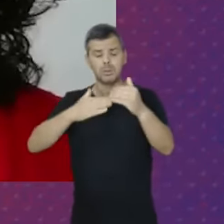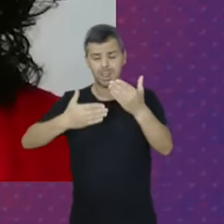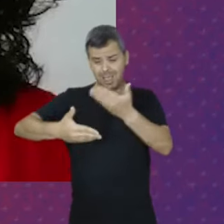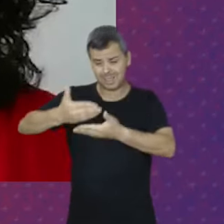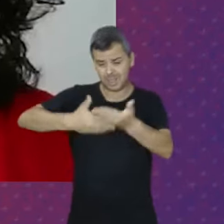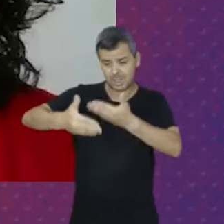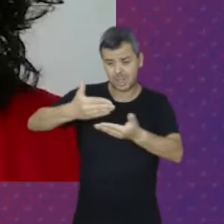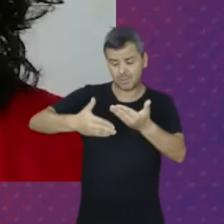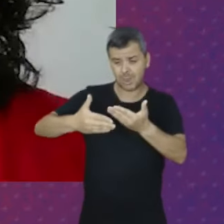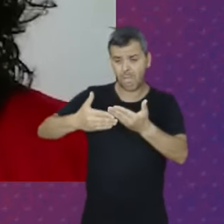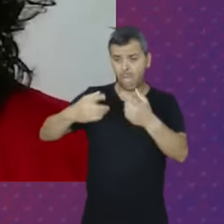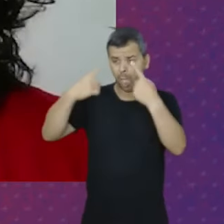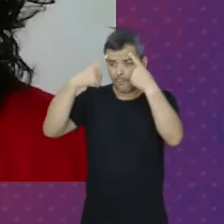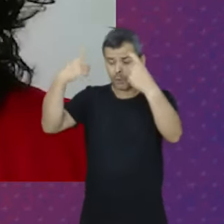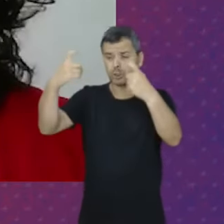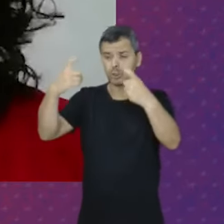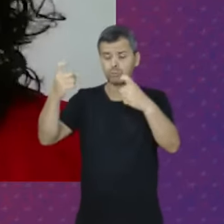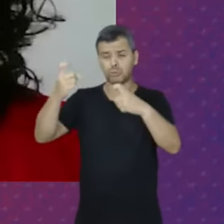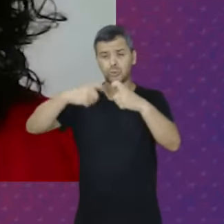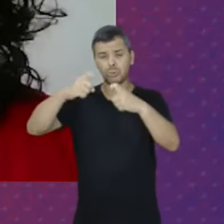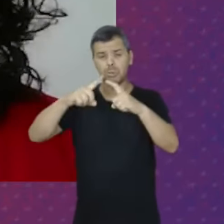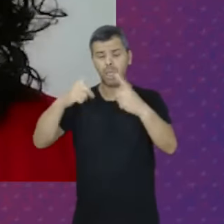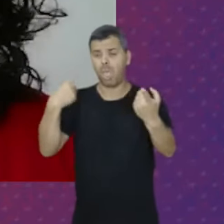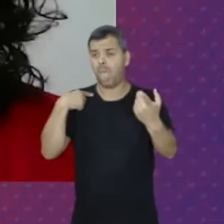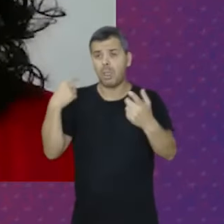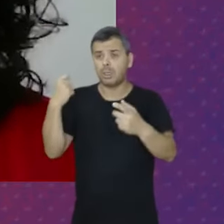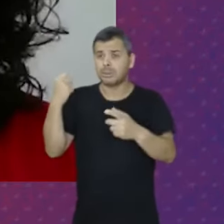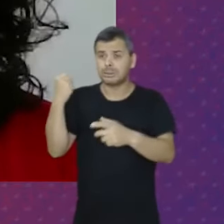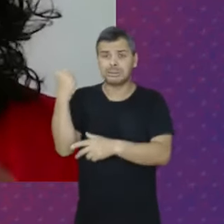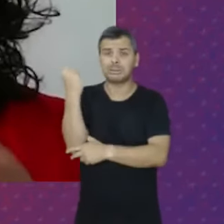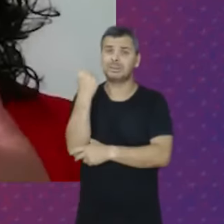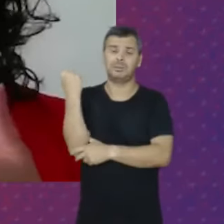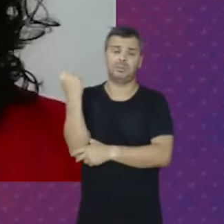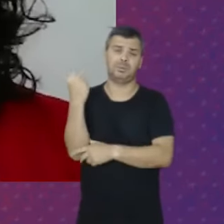uma situação de violência sexual é chocante. Para o